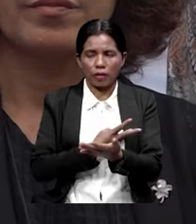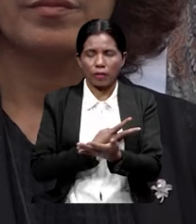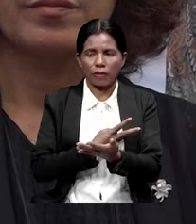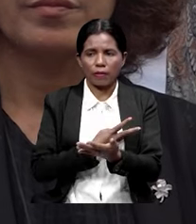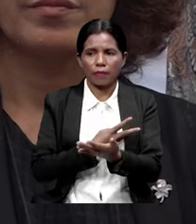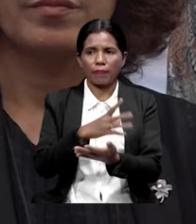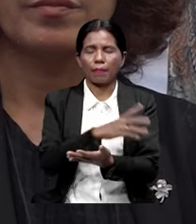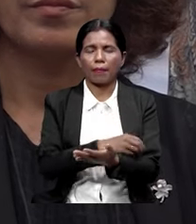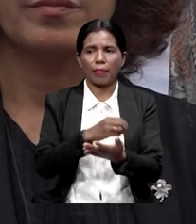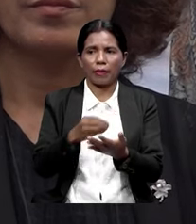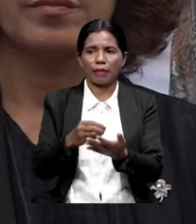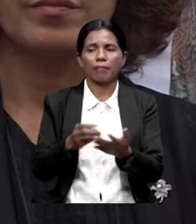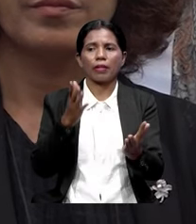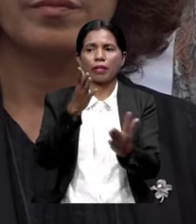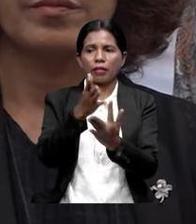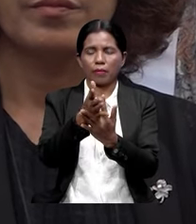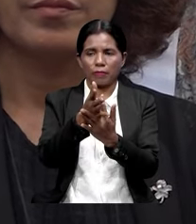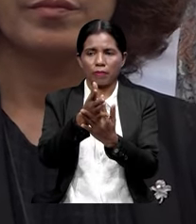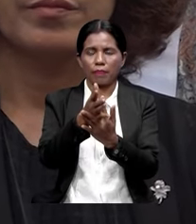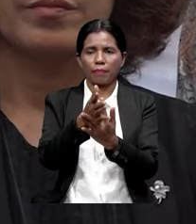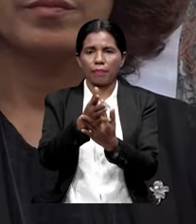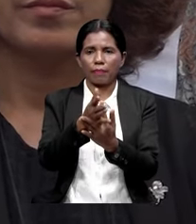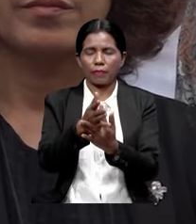recursos humanos, nem bem que estamos na Rancidio não explica,